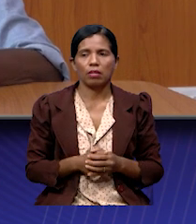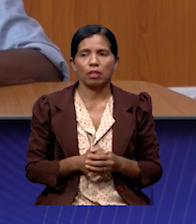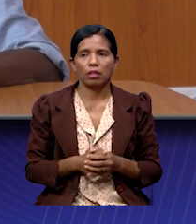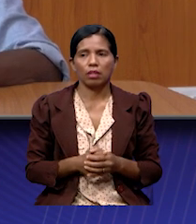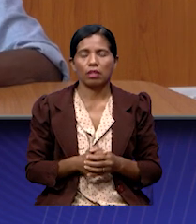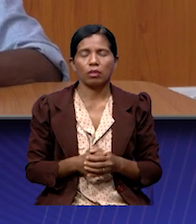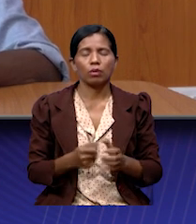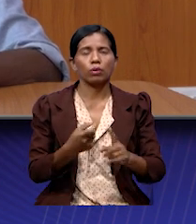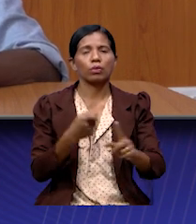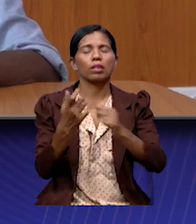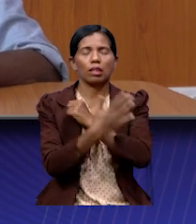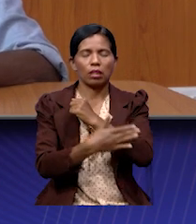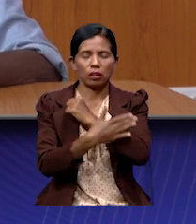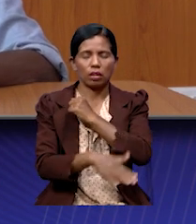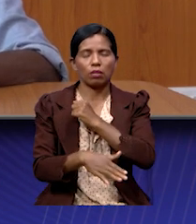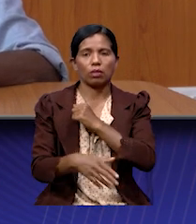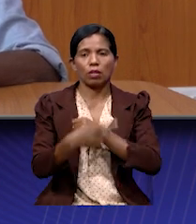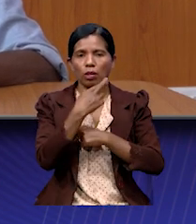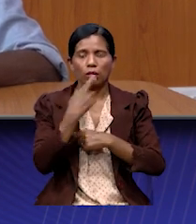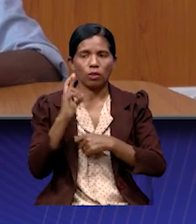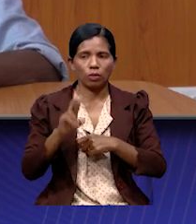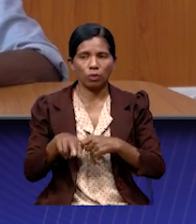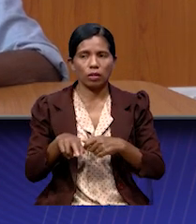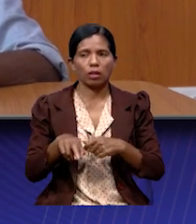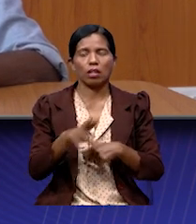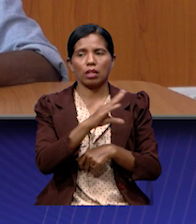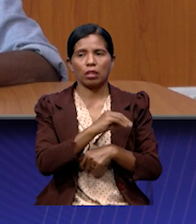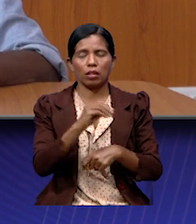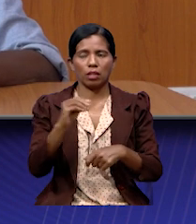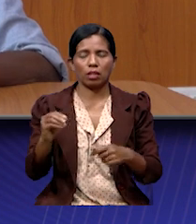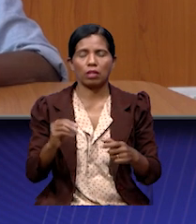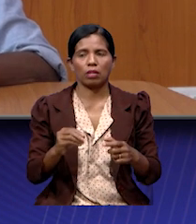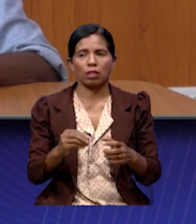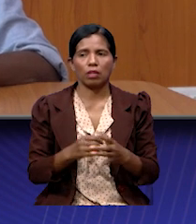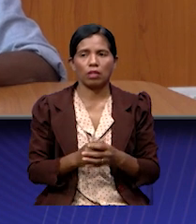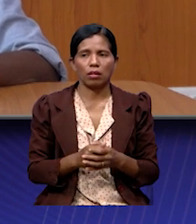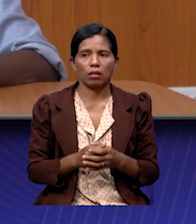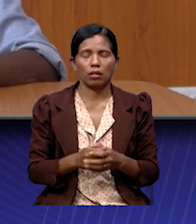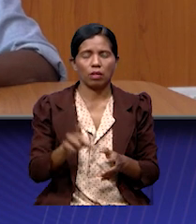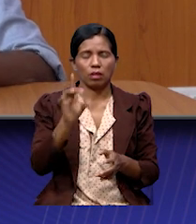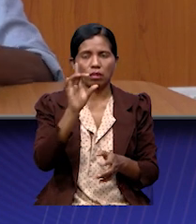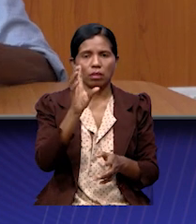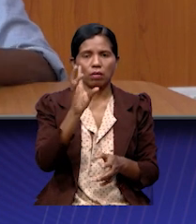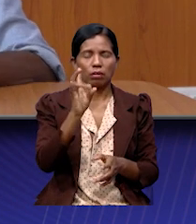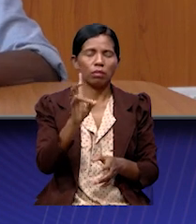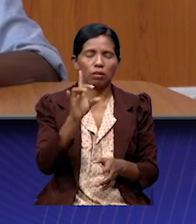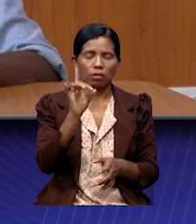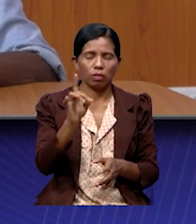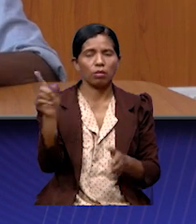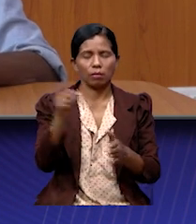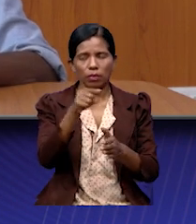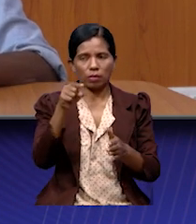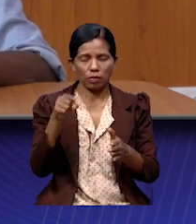Rusia Rusia cara me a se tito oito be por cento